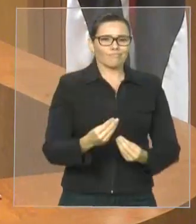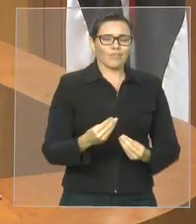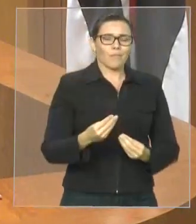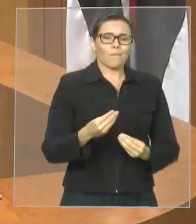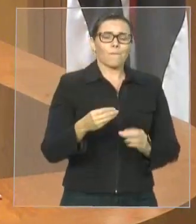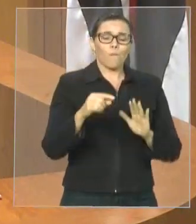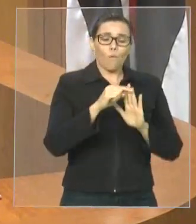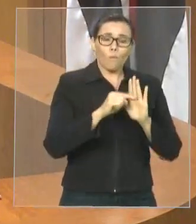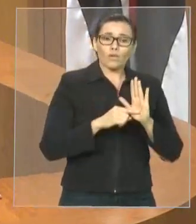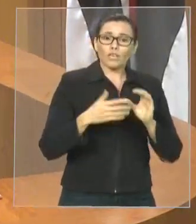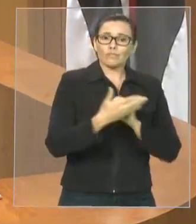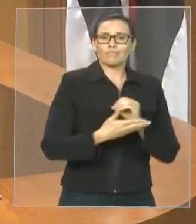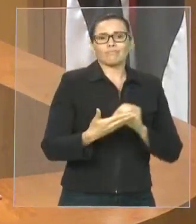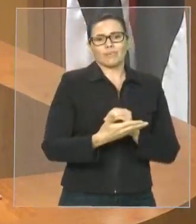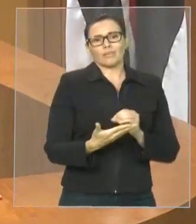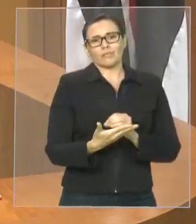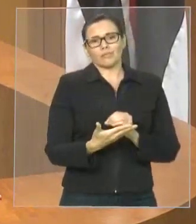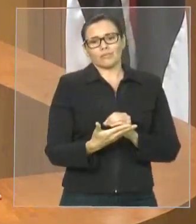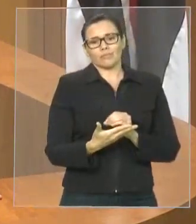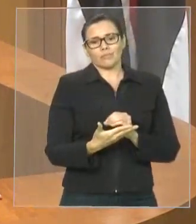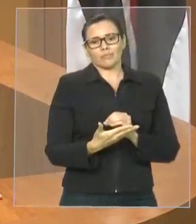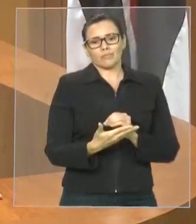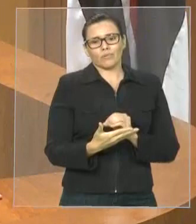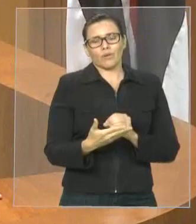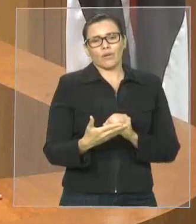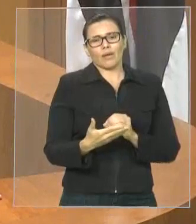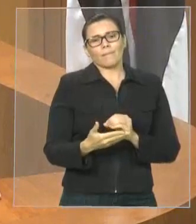Em 2015,